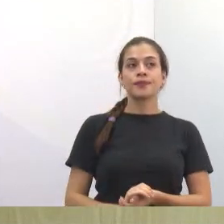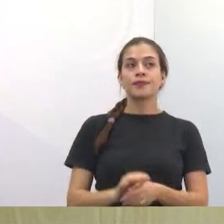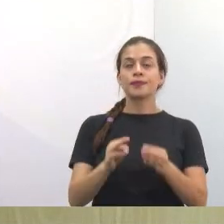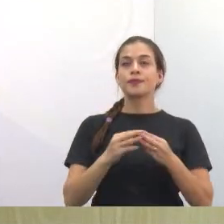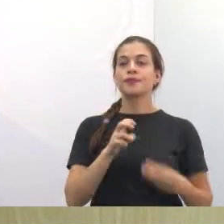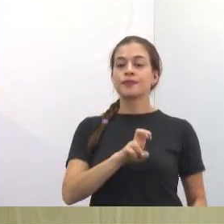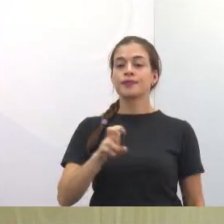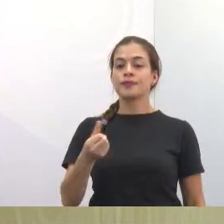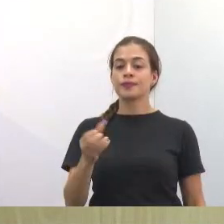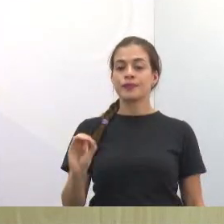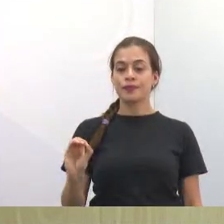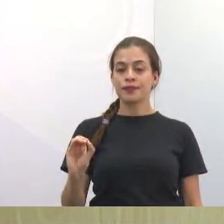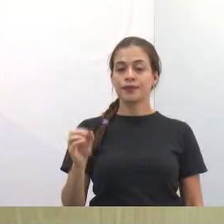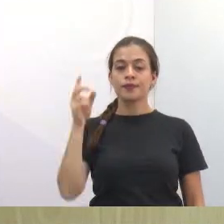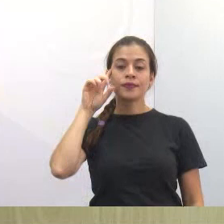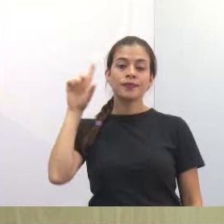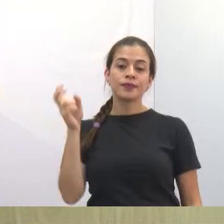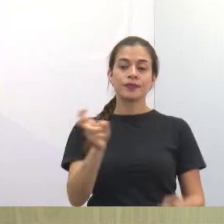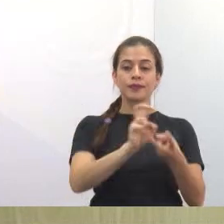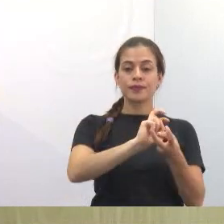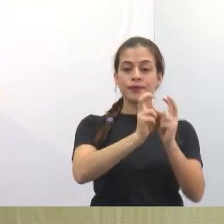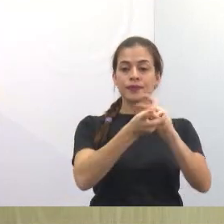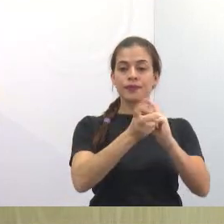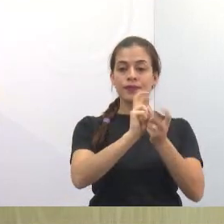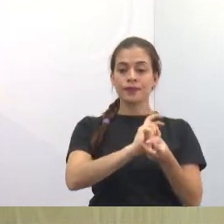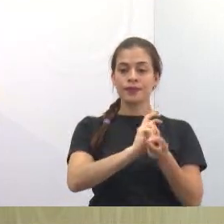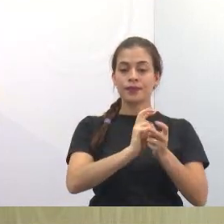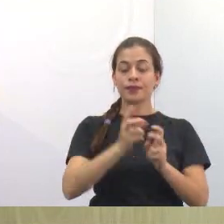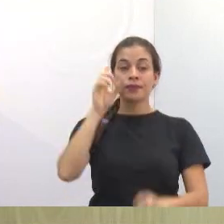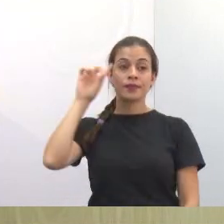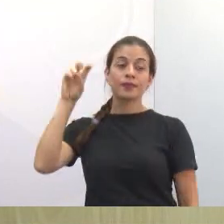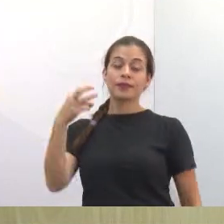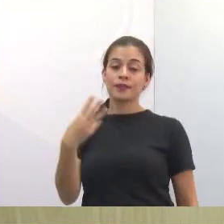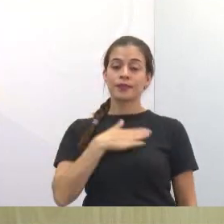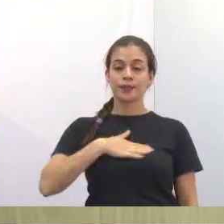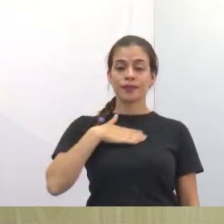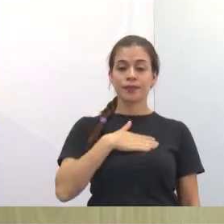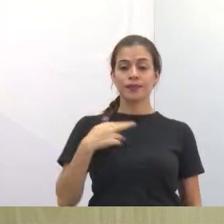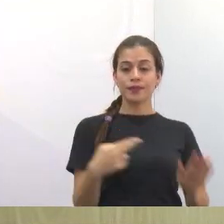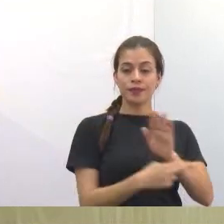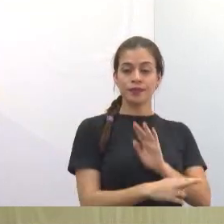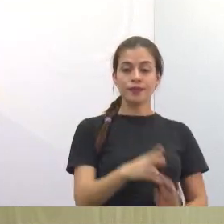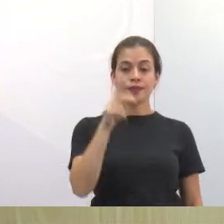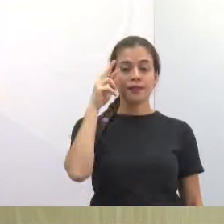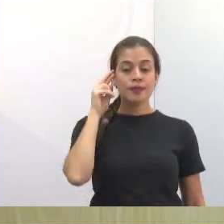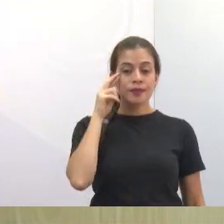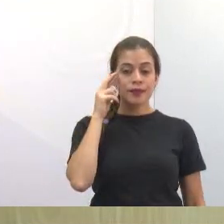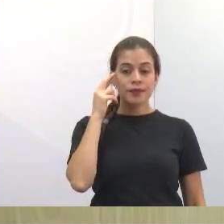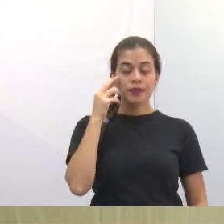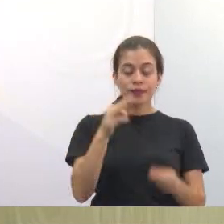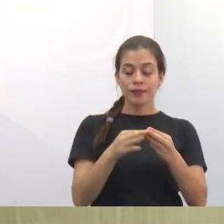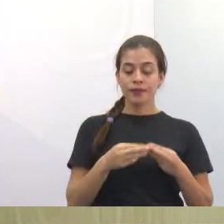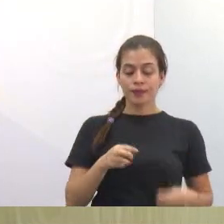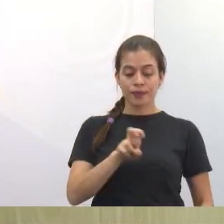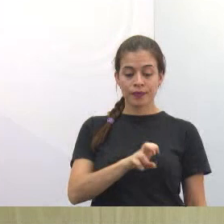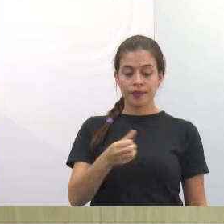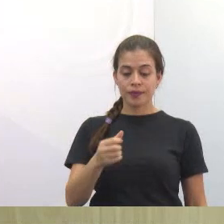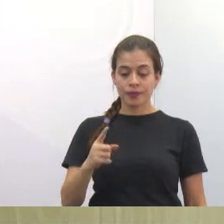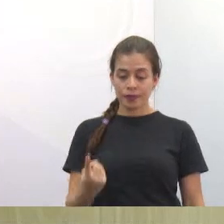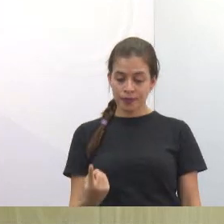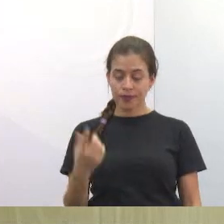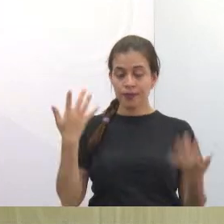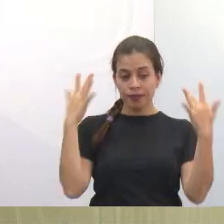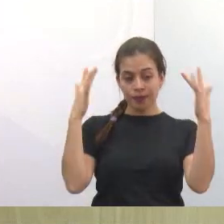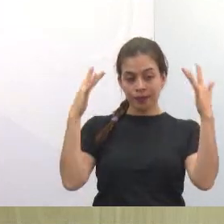moção comemorativa pelo transcurso do Dia do Capoeirista, celebrado em 3 de agosto. Autoria, Roninha. Moção 561, moção comemorativa